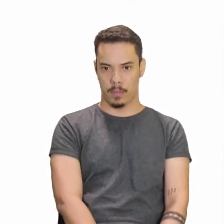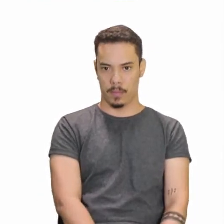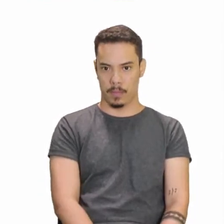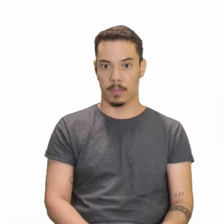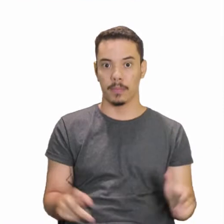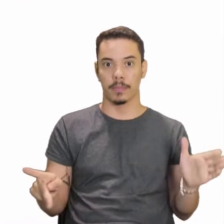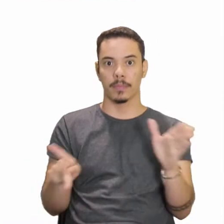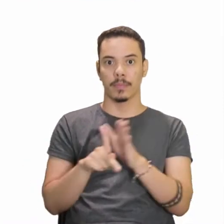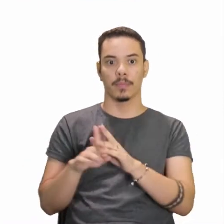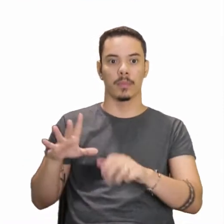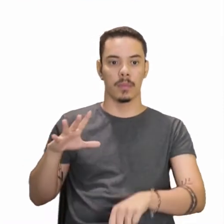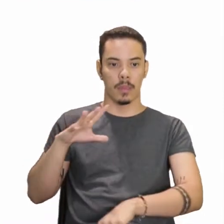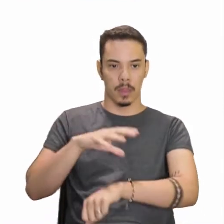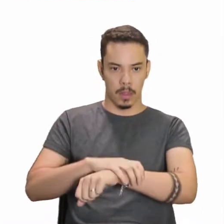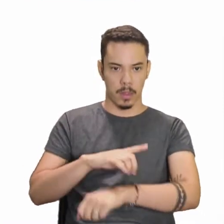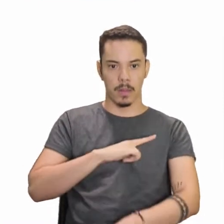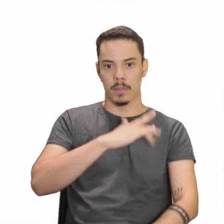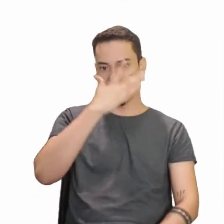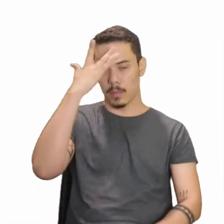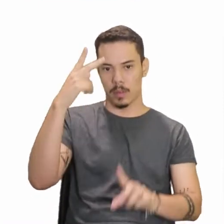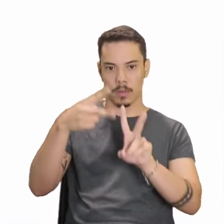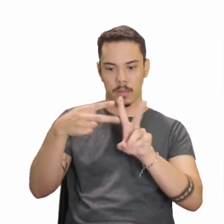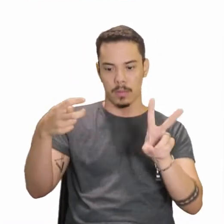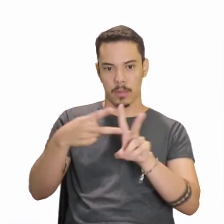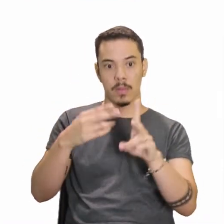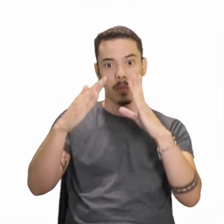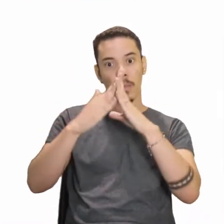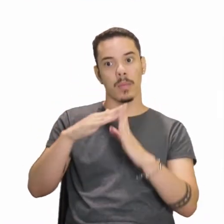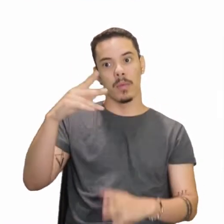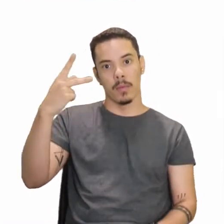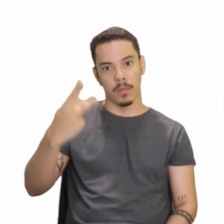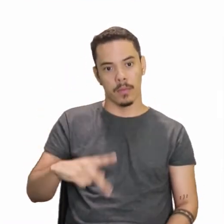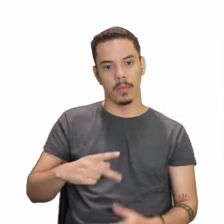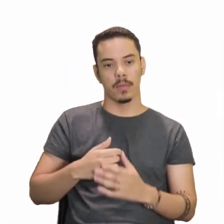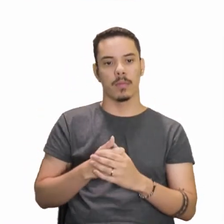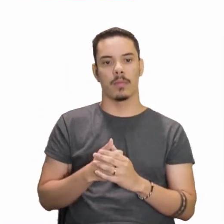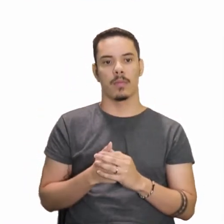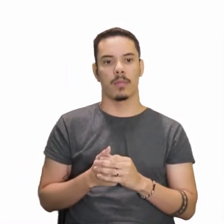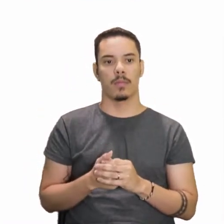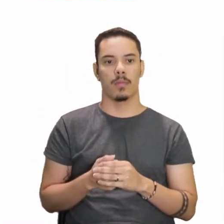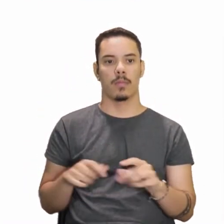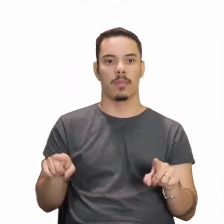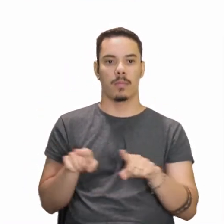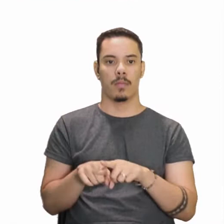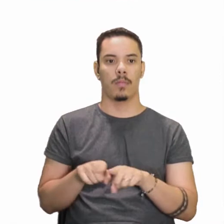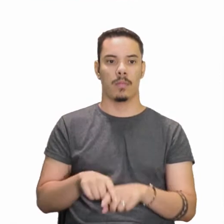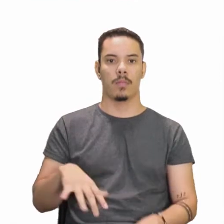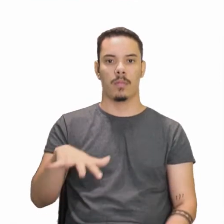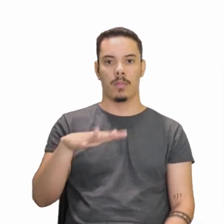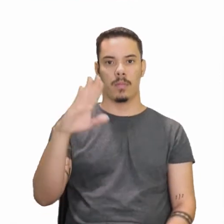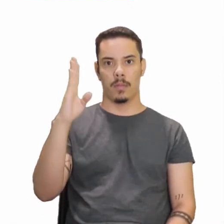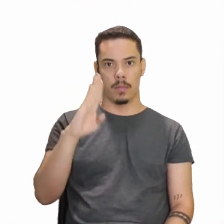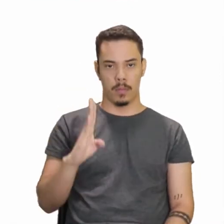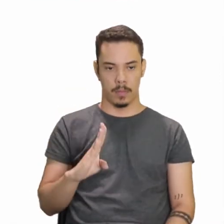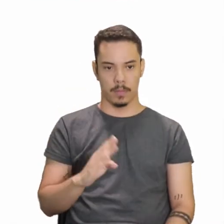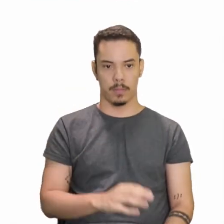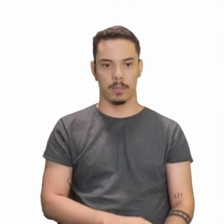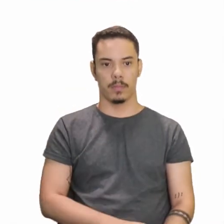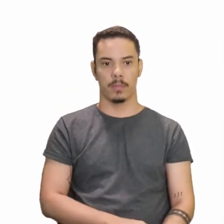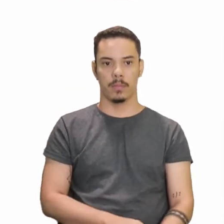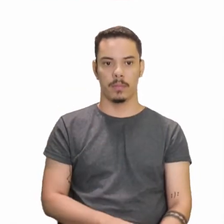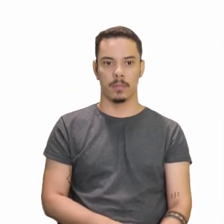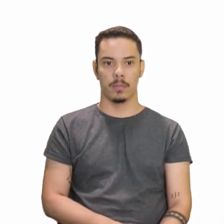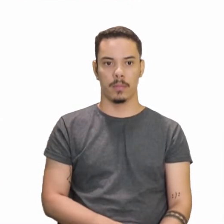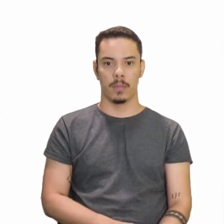aí os nativos, né? Realmente os habitantes da nossa terra Brasil e aí o colonizador,